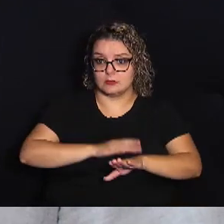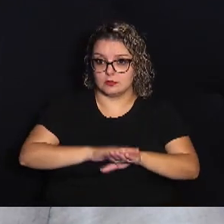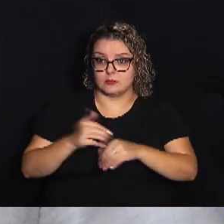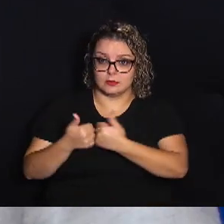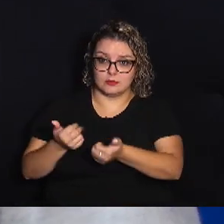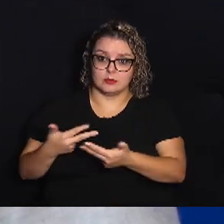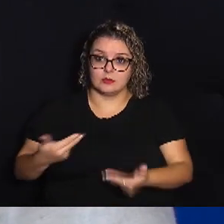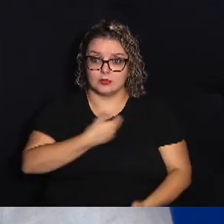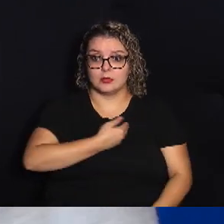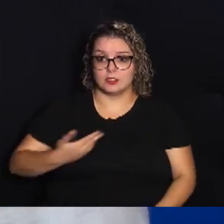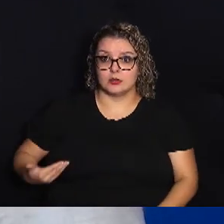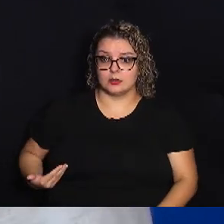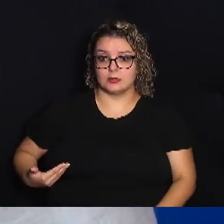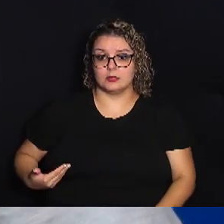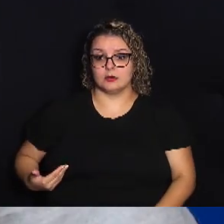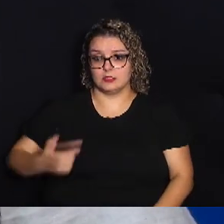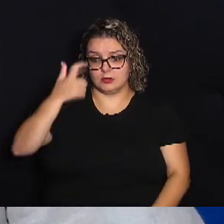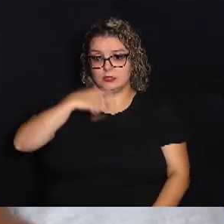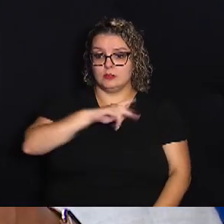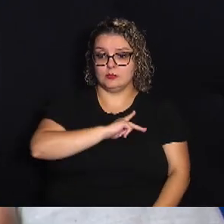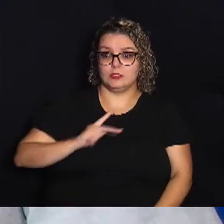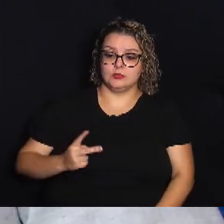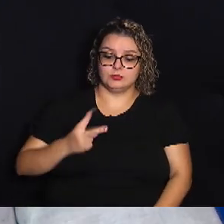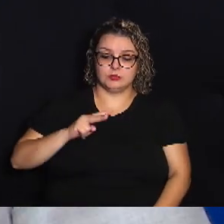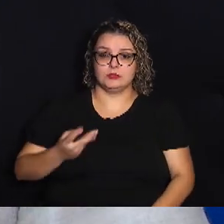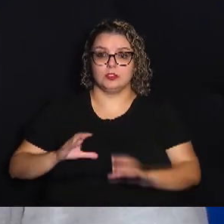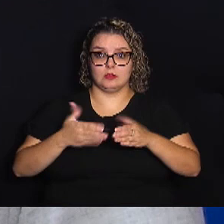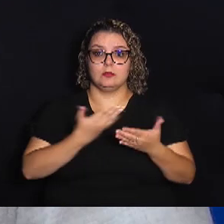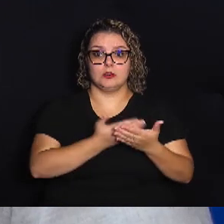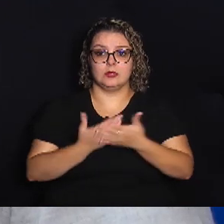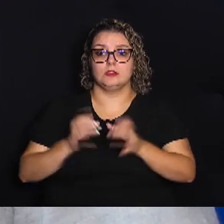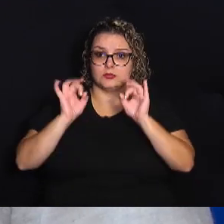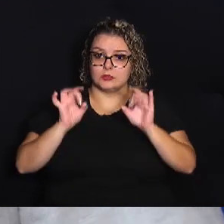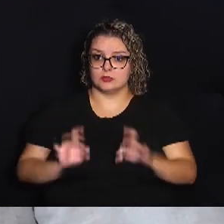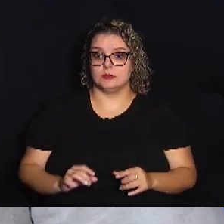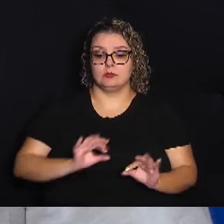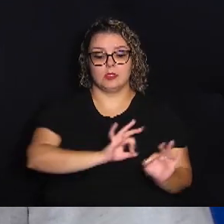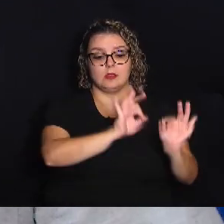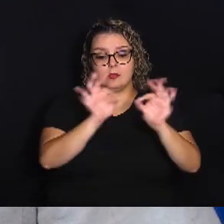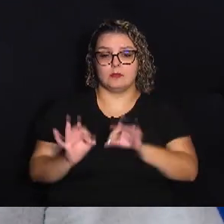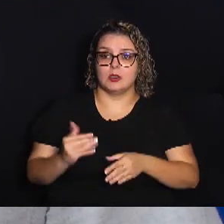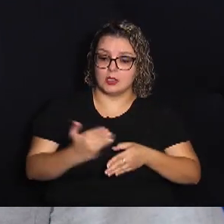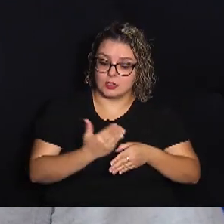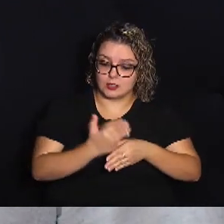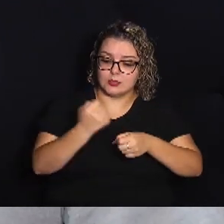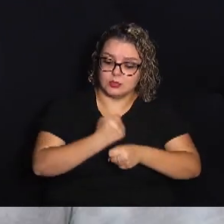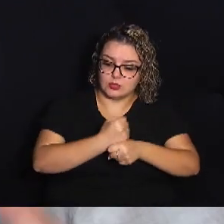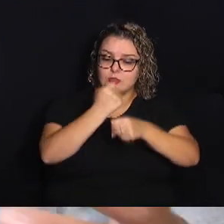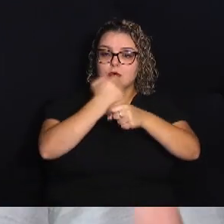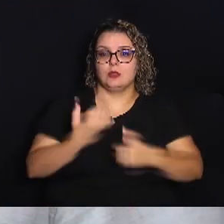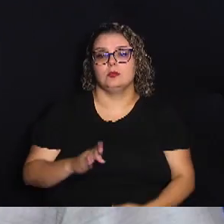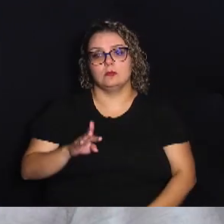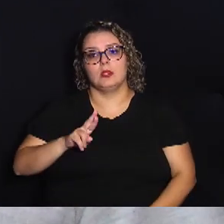nas medidas dos transportes do transporte público e eu presidi duas vezes a comissão especial de estudos para acompanhar as obras do BRT